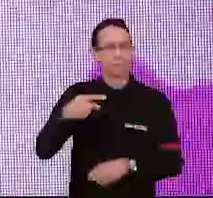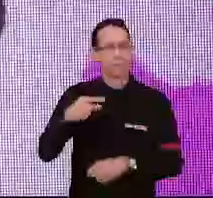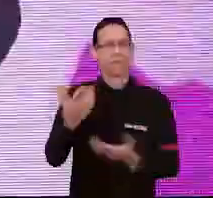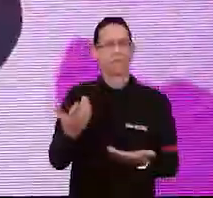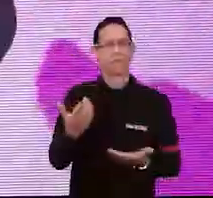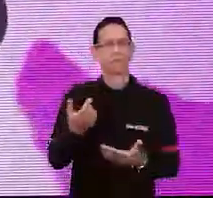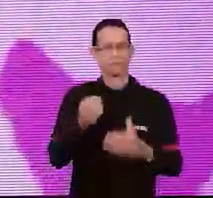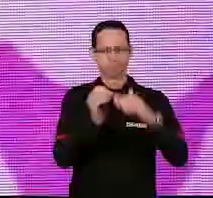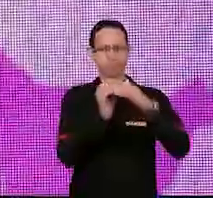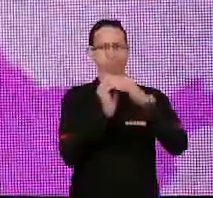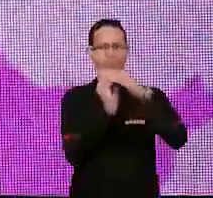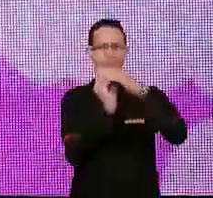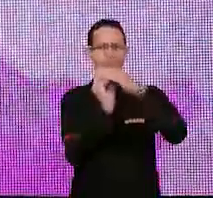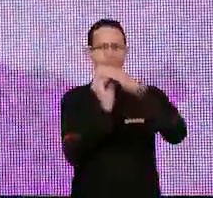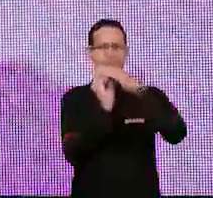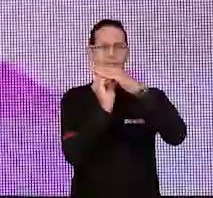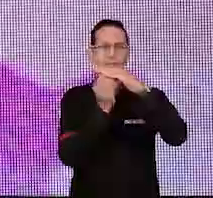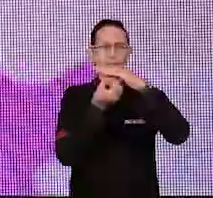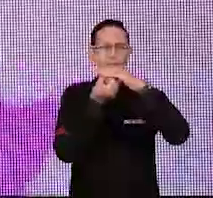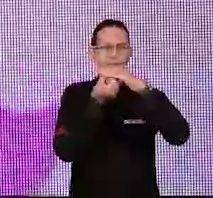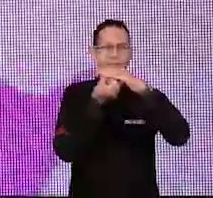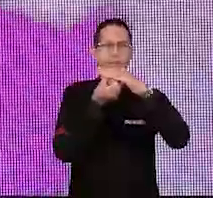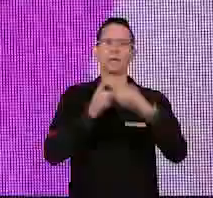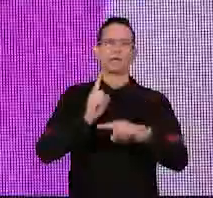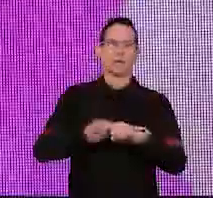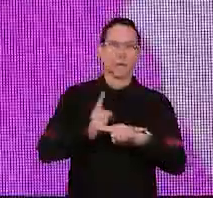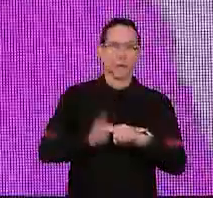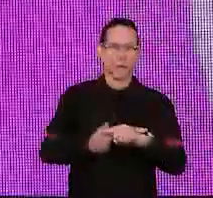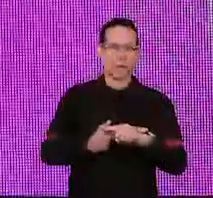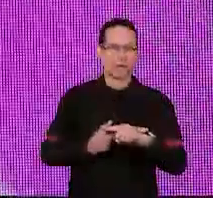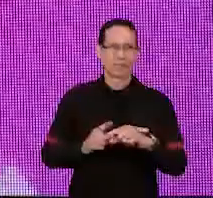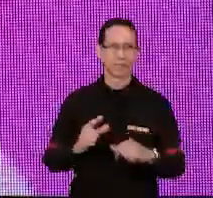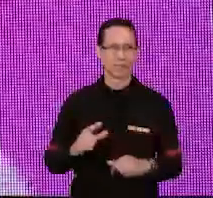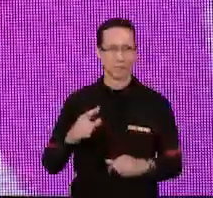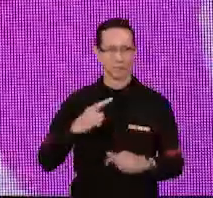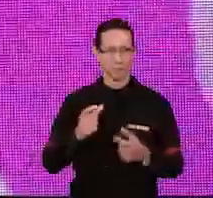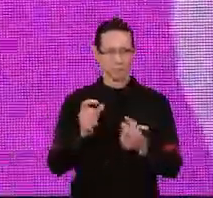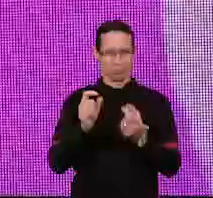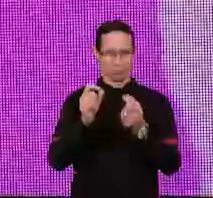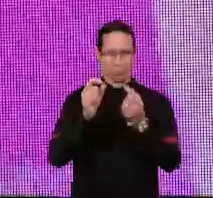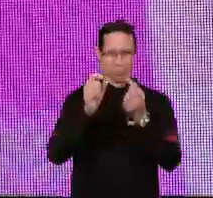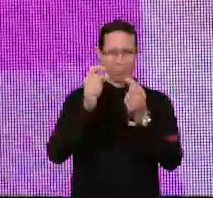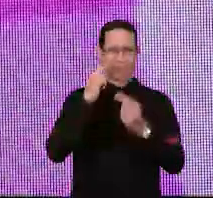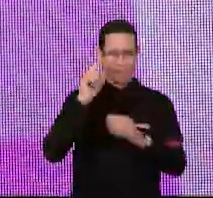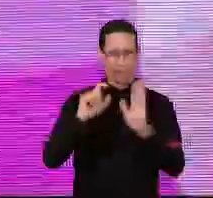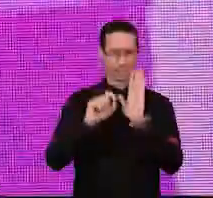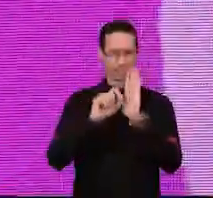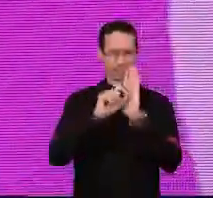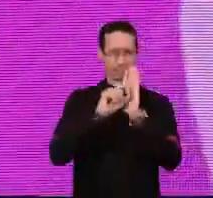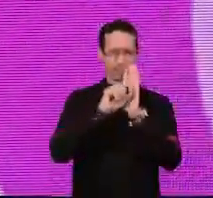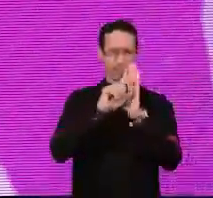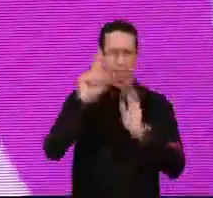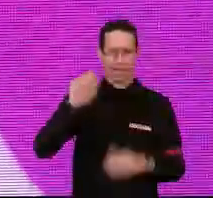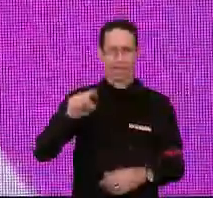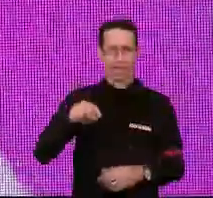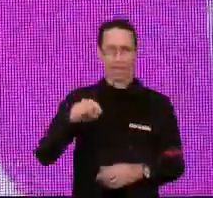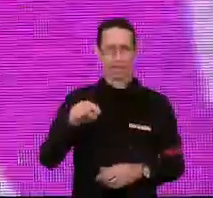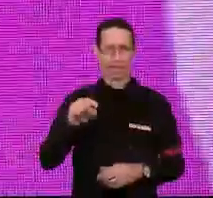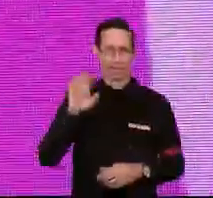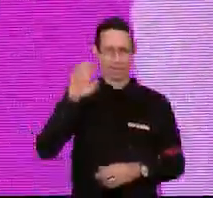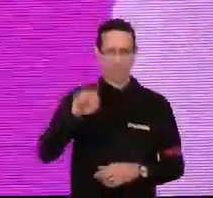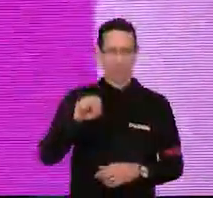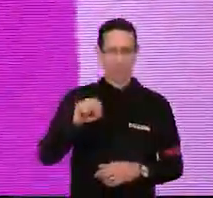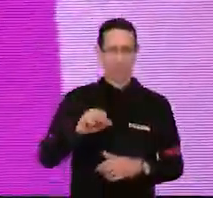conversa. Essa úlcera está aí porque a Pseudomonas comeu o epitélio, né? Você imagina a bactéria comendo o epitélio, que coisa linda, né?